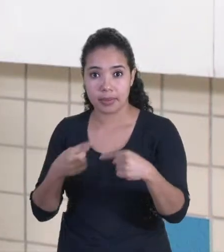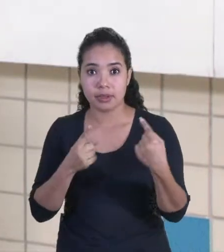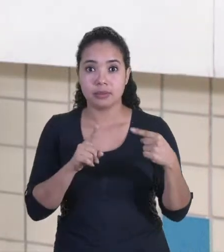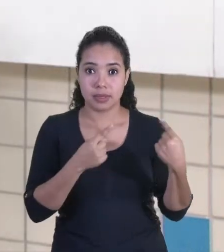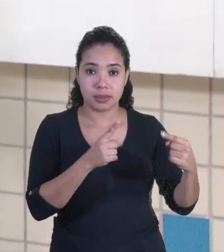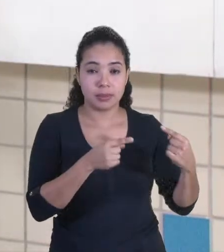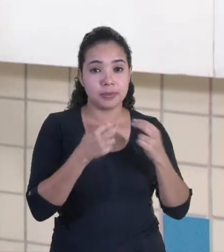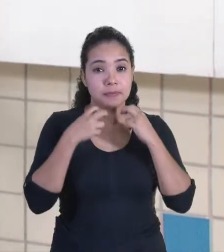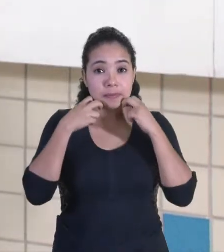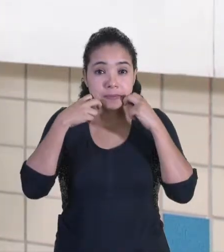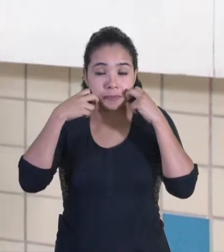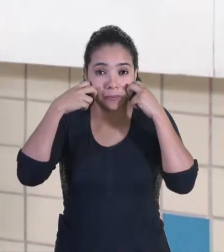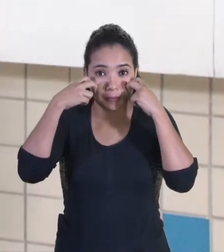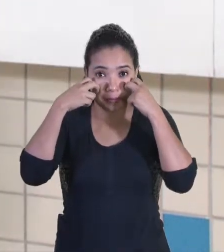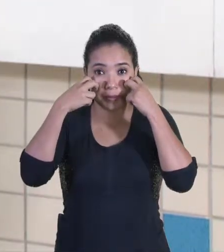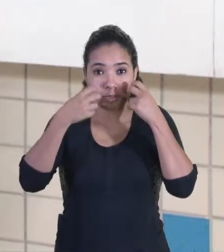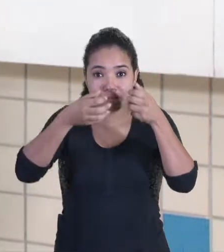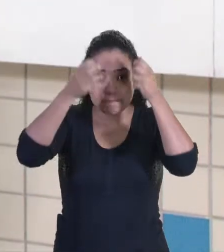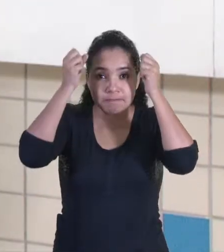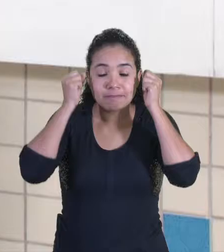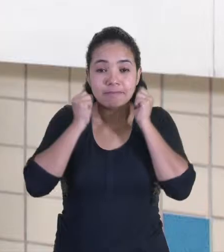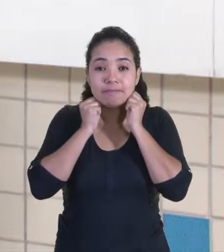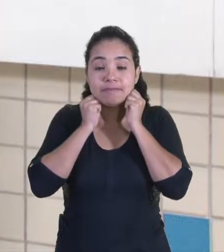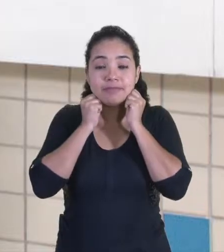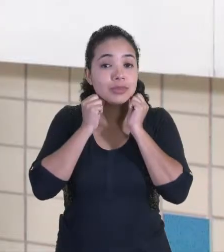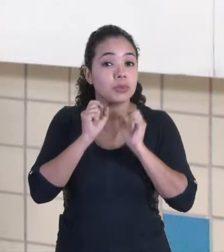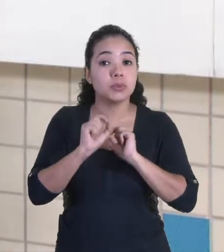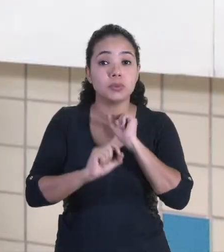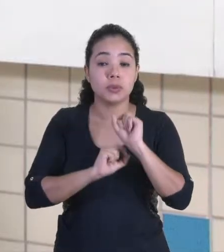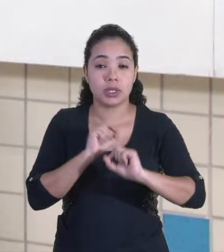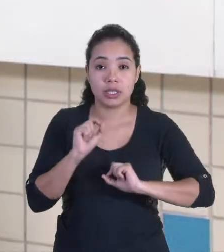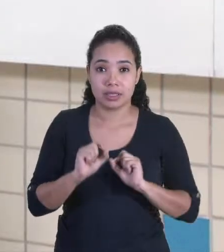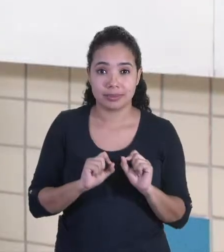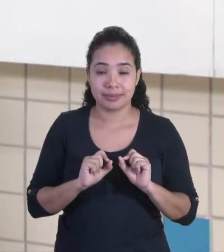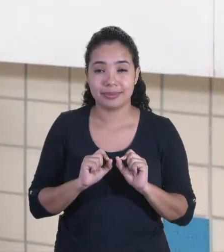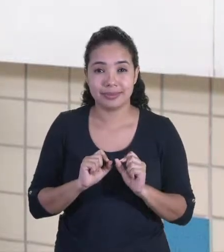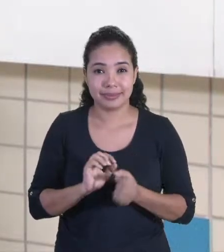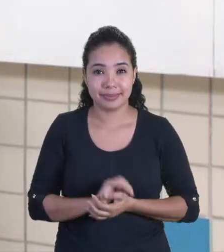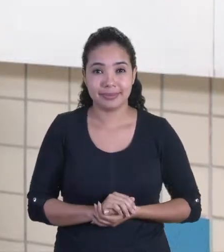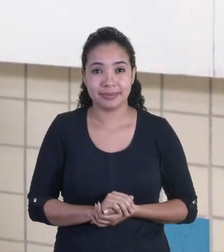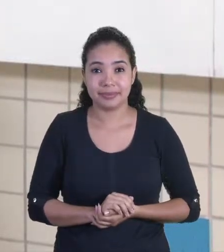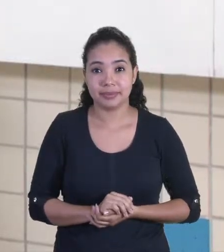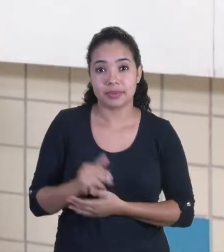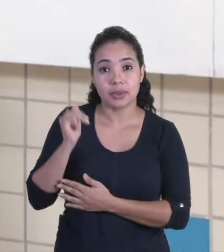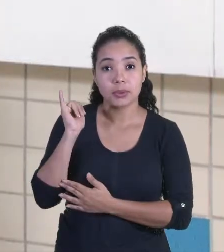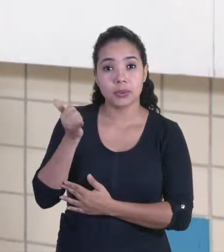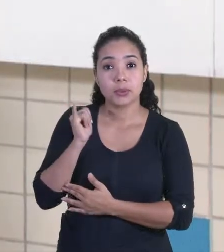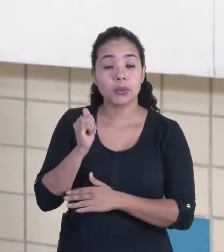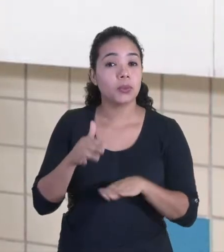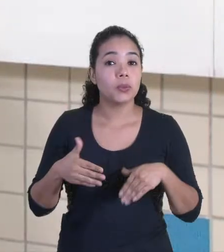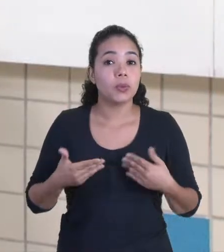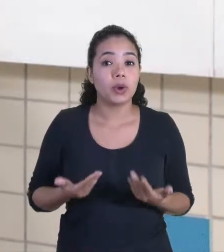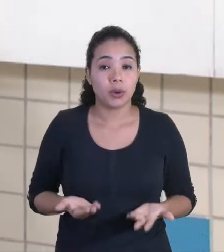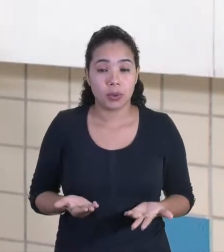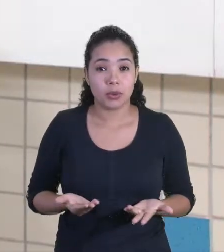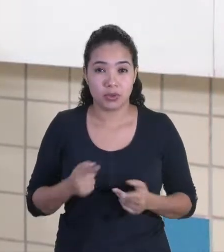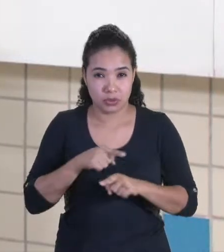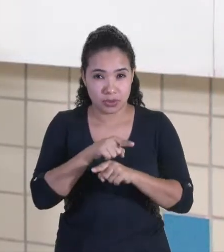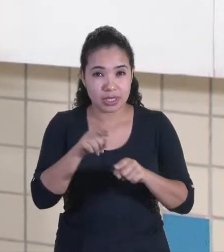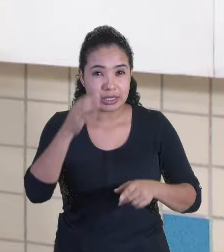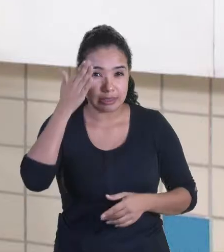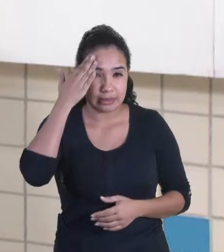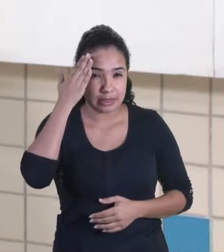ficava com vergonha e colocava um saco na cabeça. Que conto é esse? Você